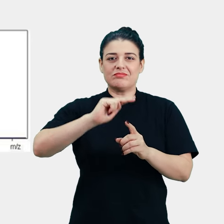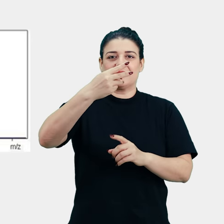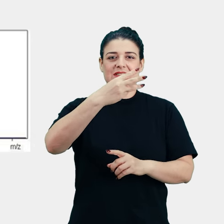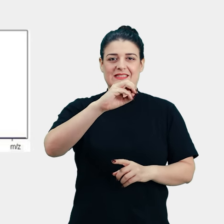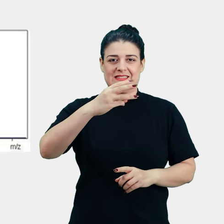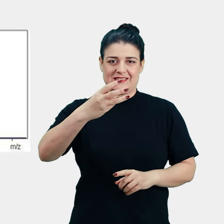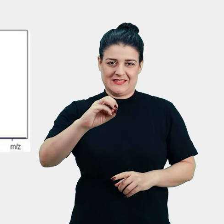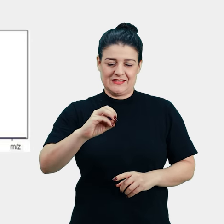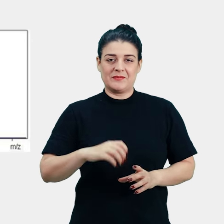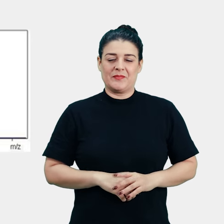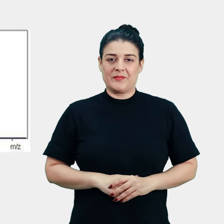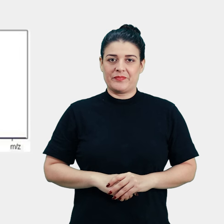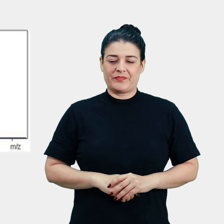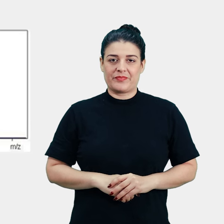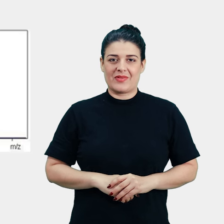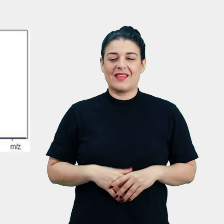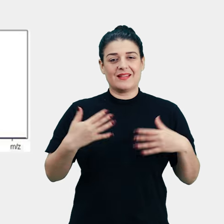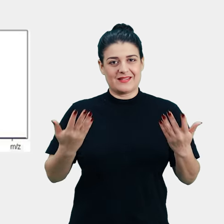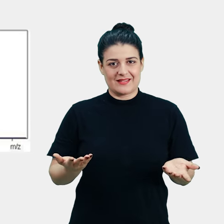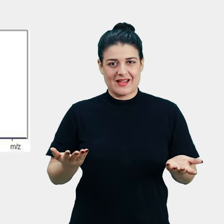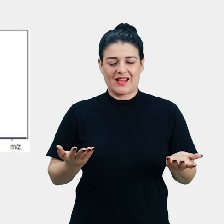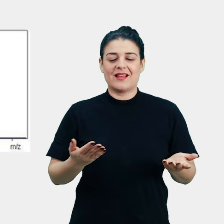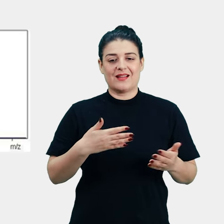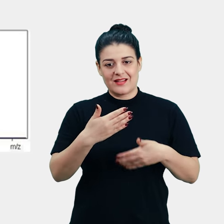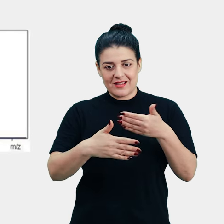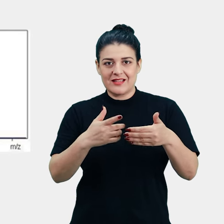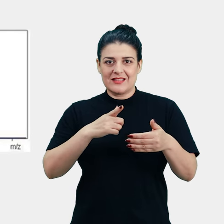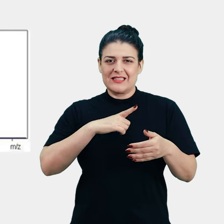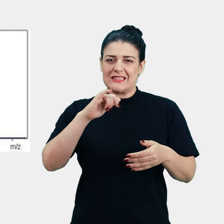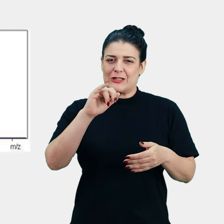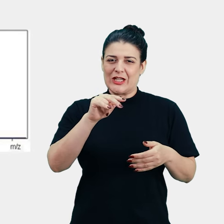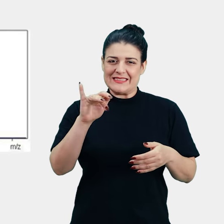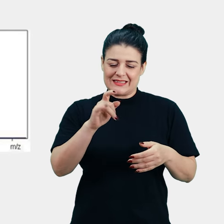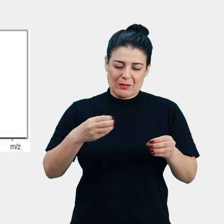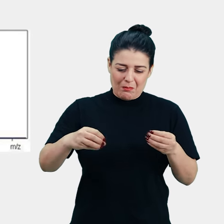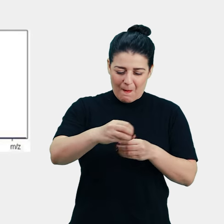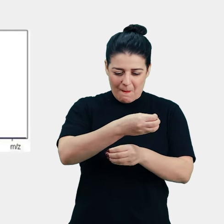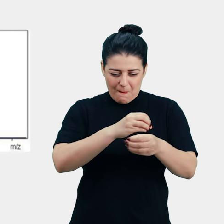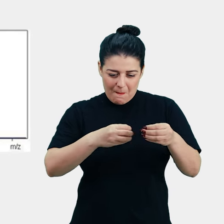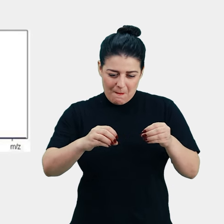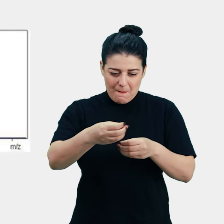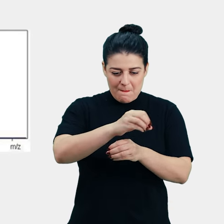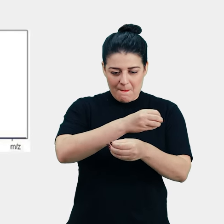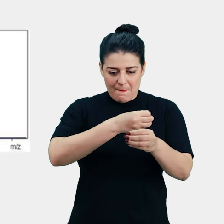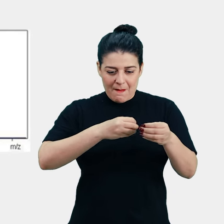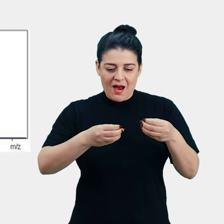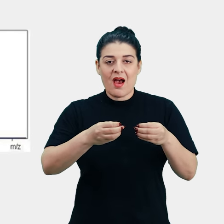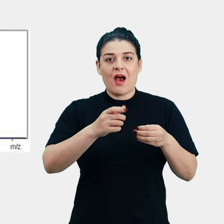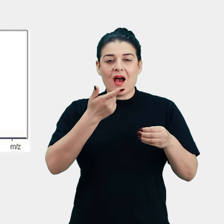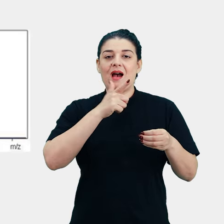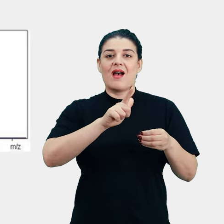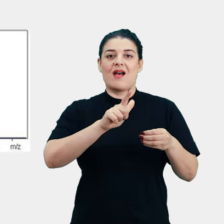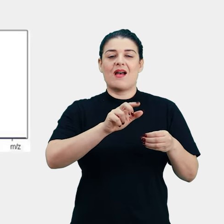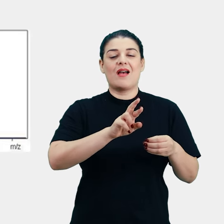330. Então, a partir da fonte de ionização, ionizou, gerando, então, essa